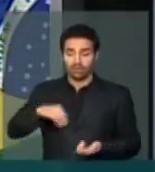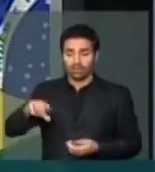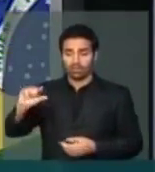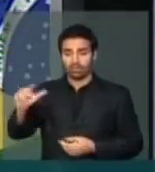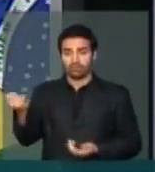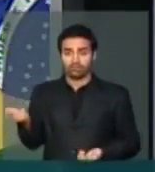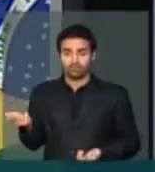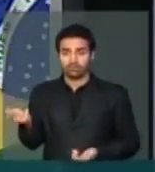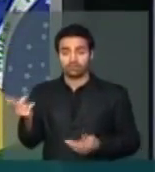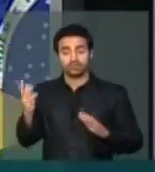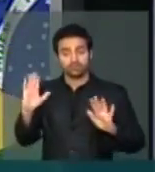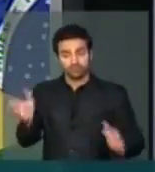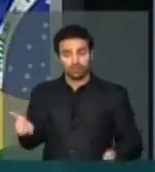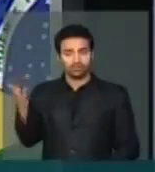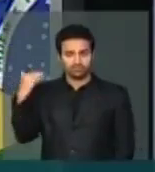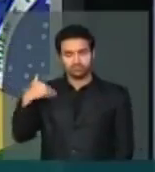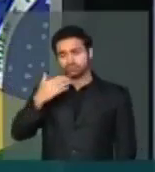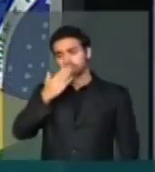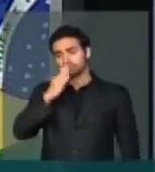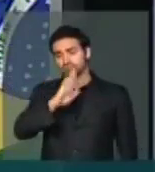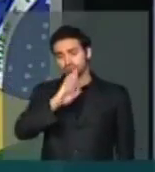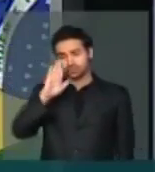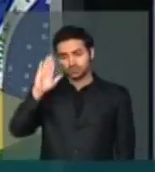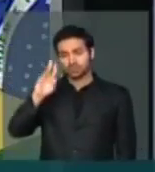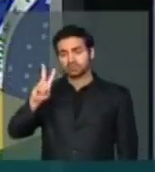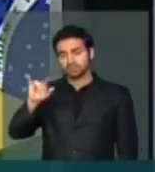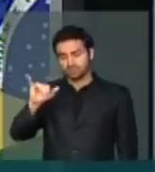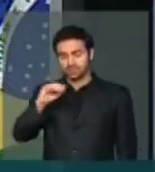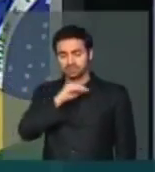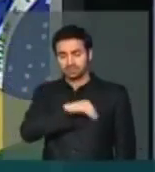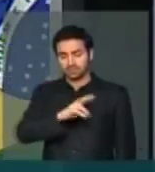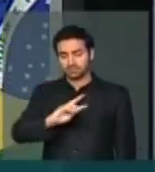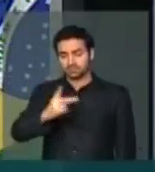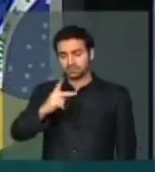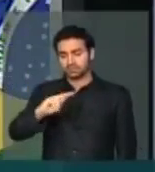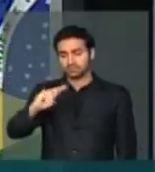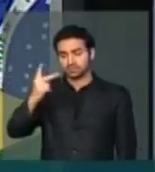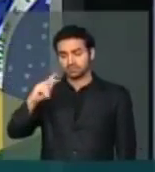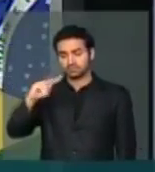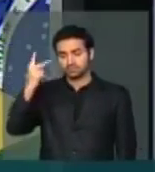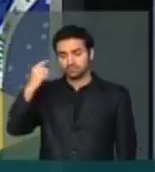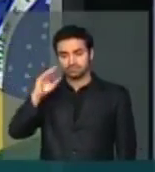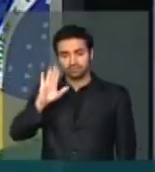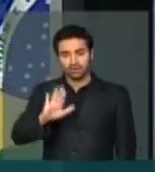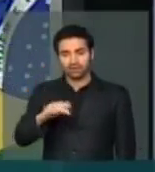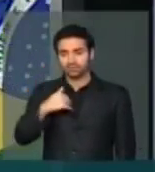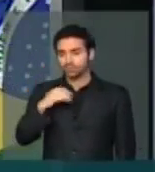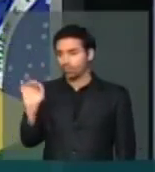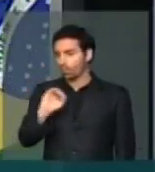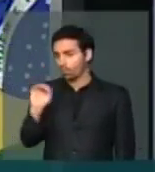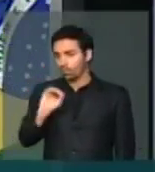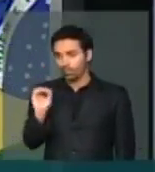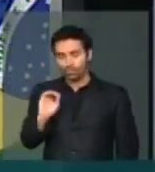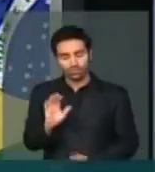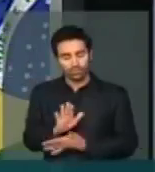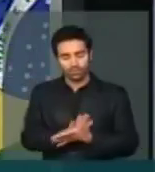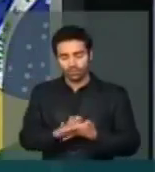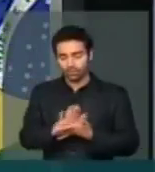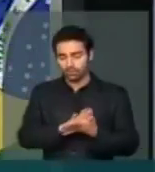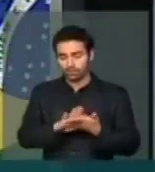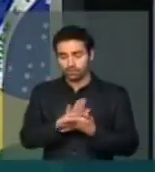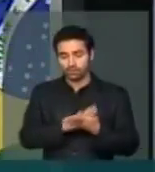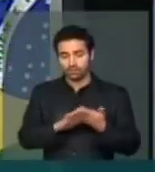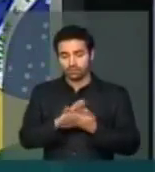As promessas de recuperação e recomposição salarial não acontecendo. E